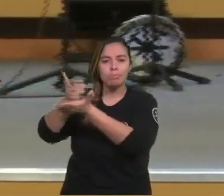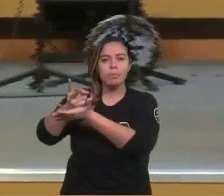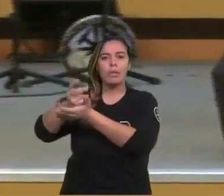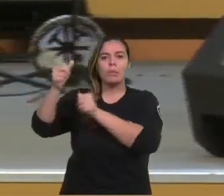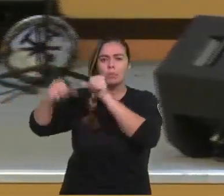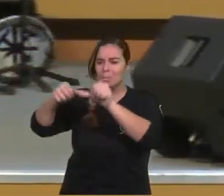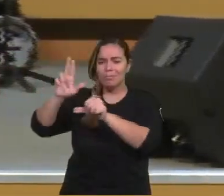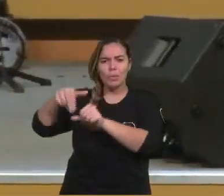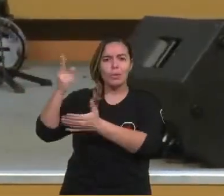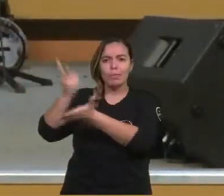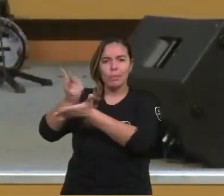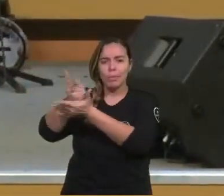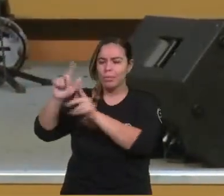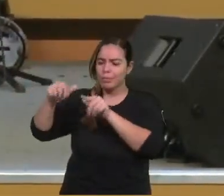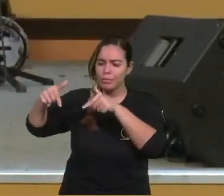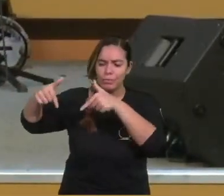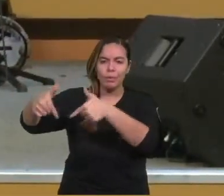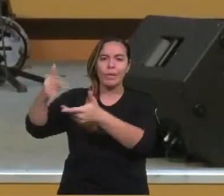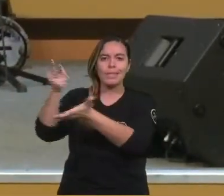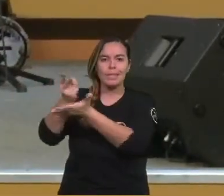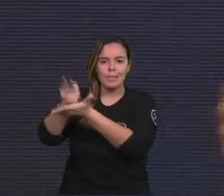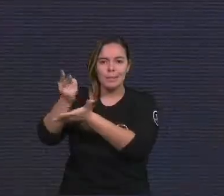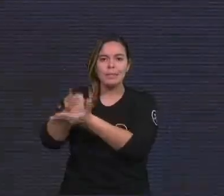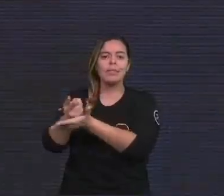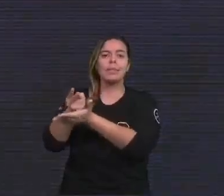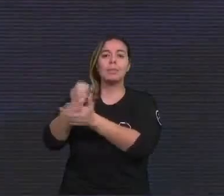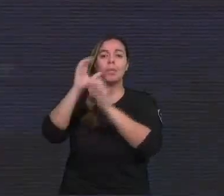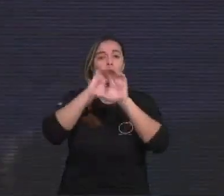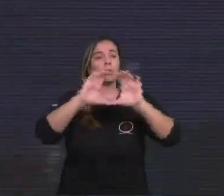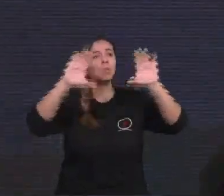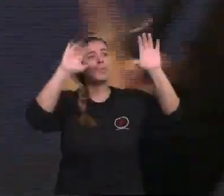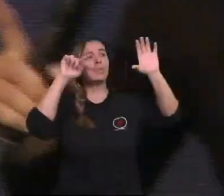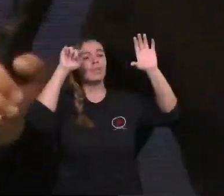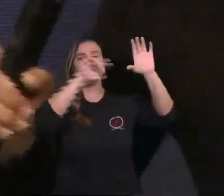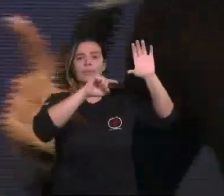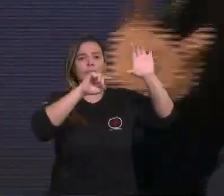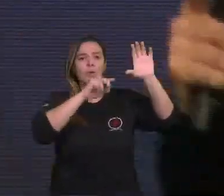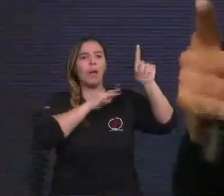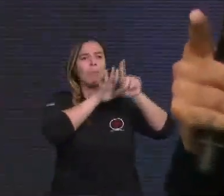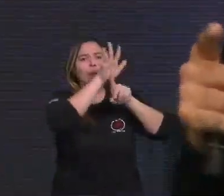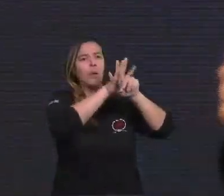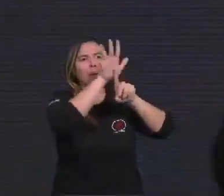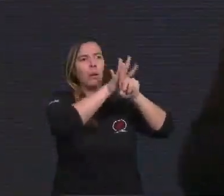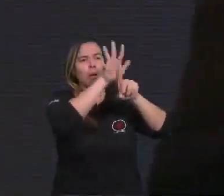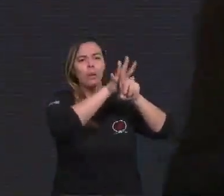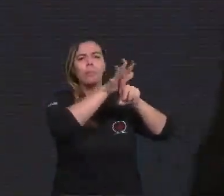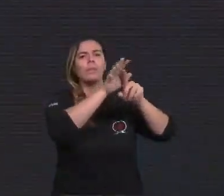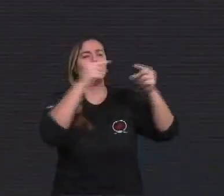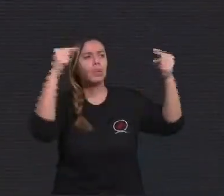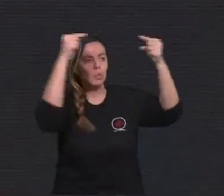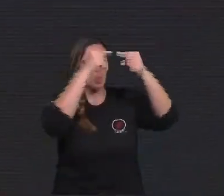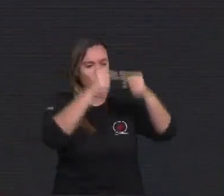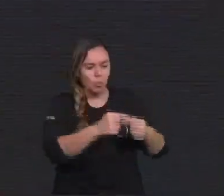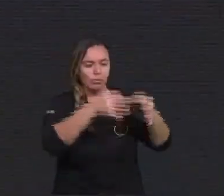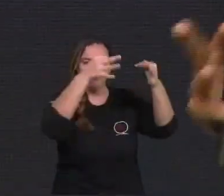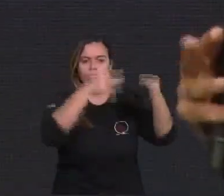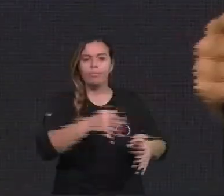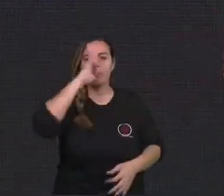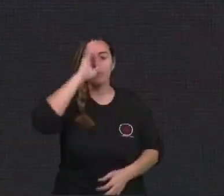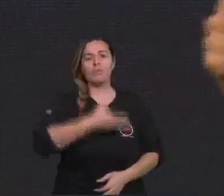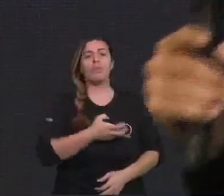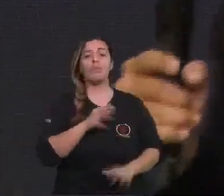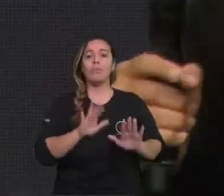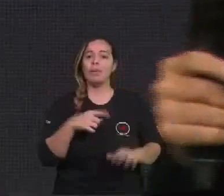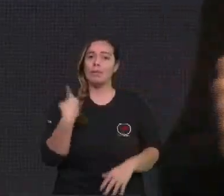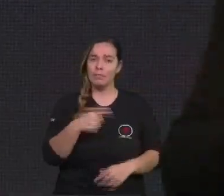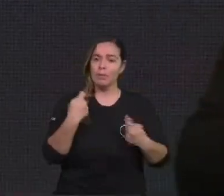que faz o que sempre pôde fazer, e que os céus não têm nenhuma demanda que eles não podem resolver. Só que às vezes